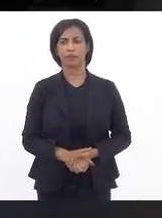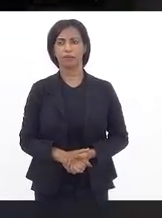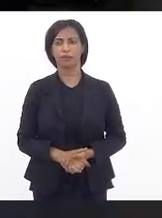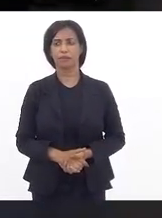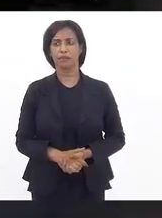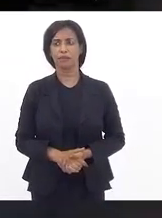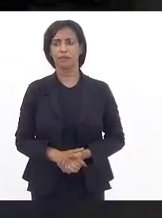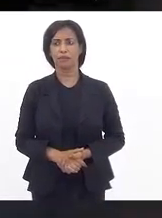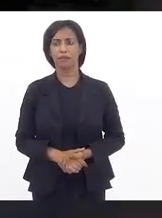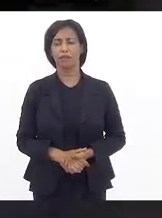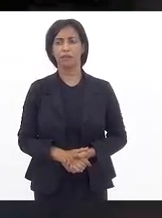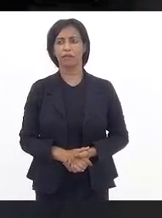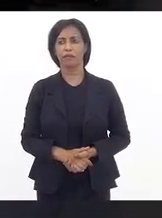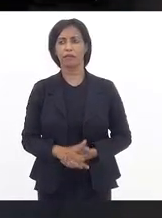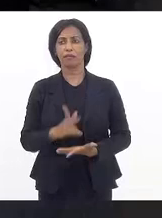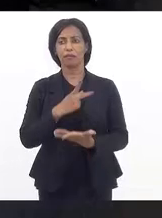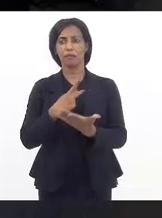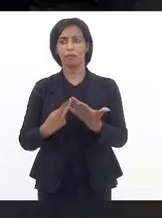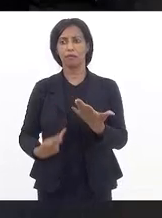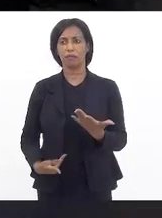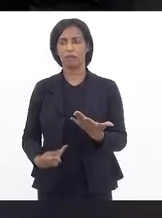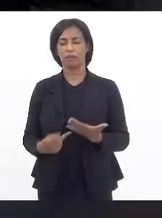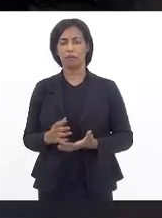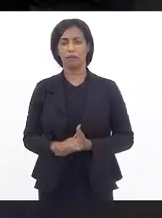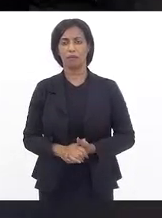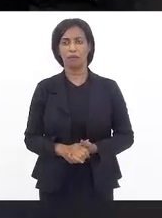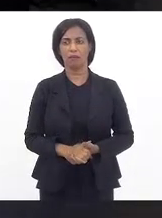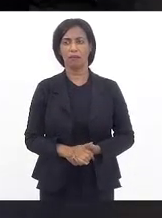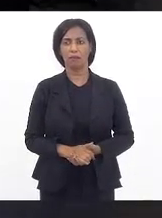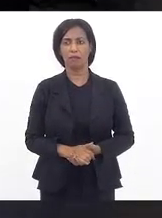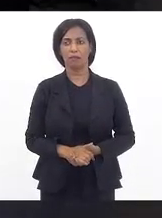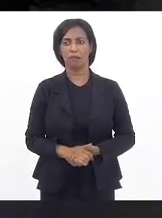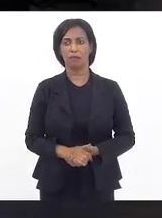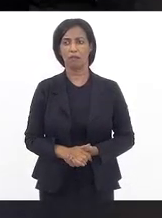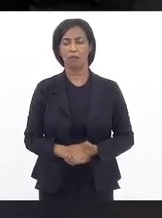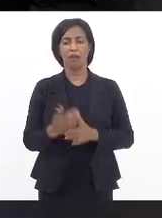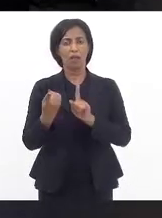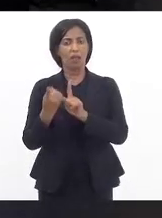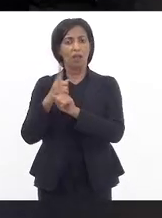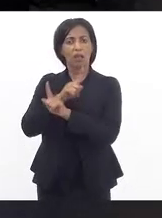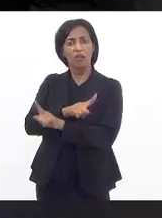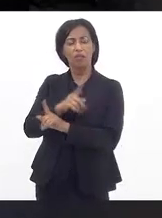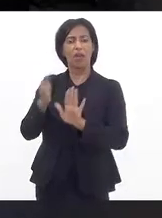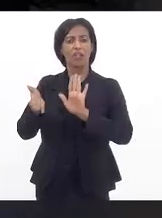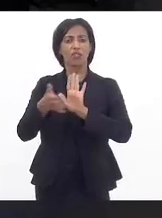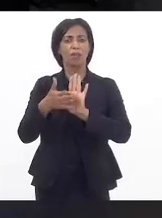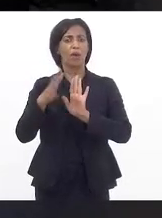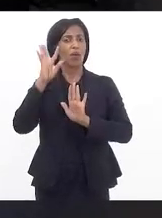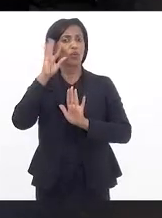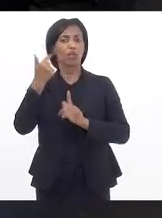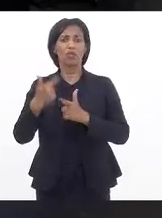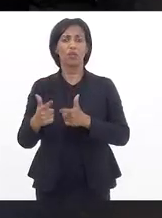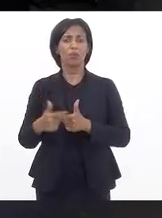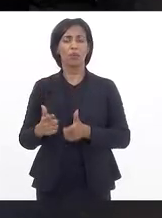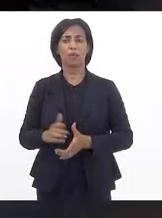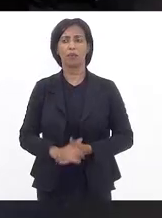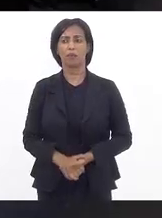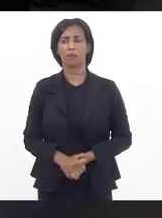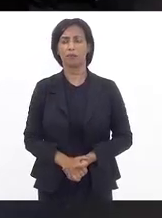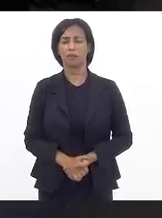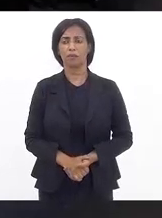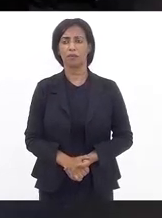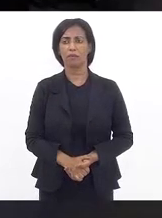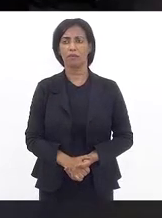presidente Presidente Presidente e deixa pode levar o programa de todo mundo eu pediria